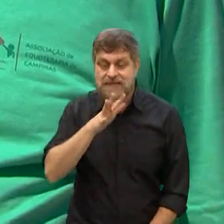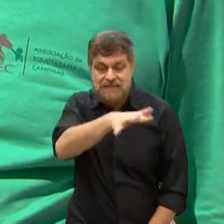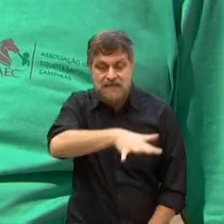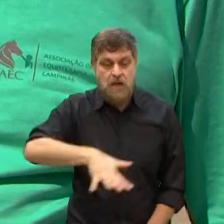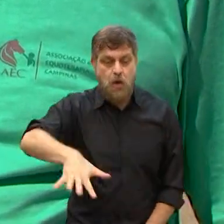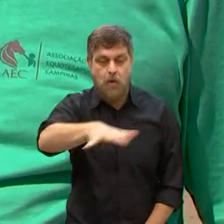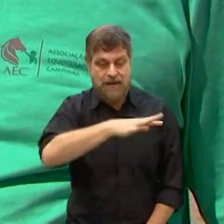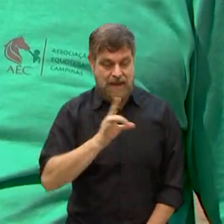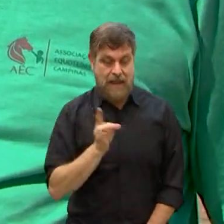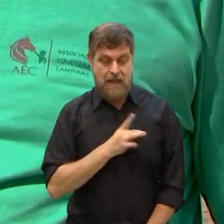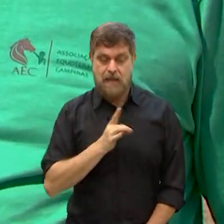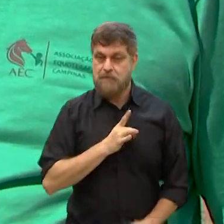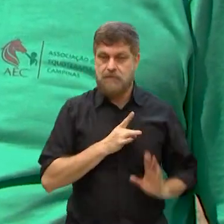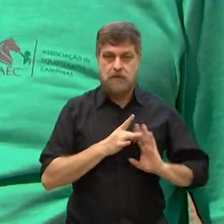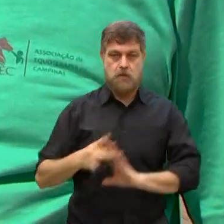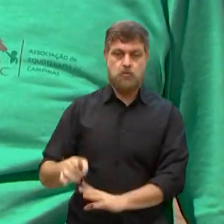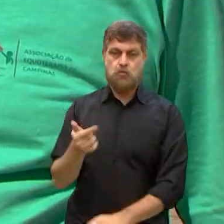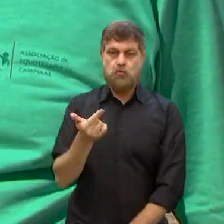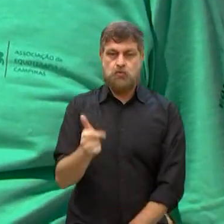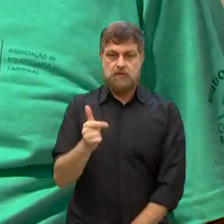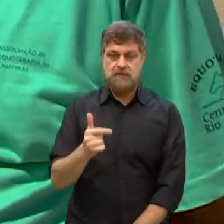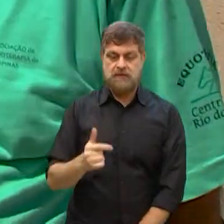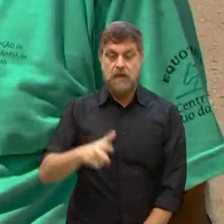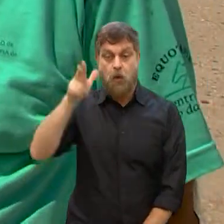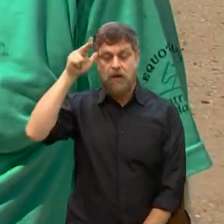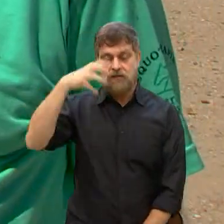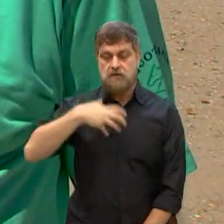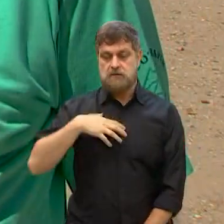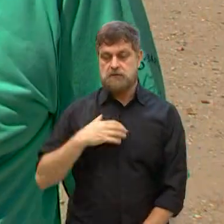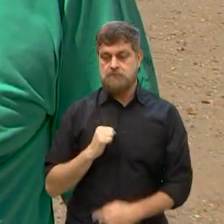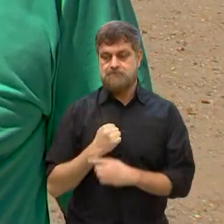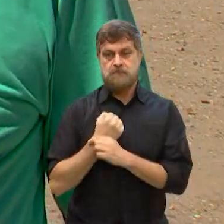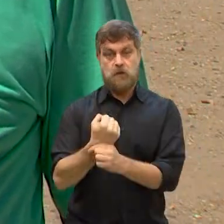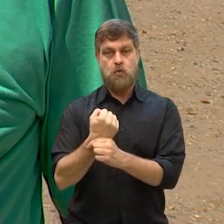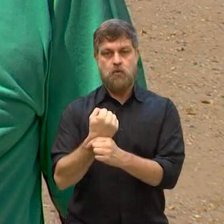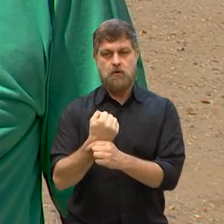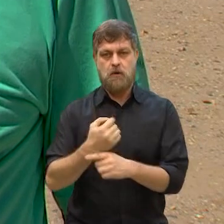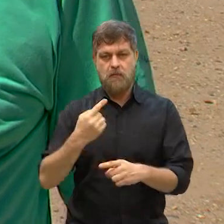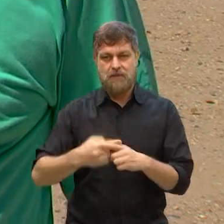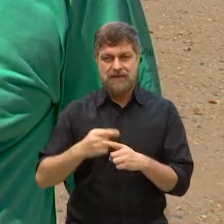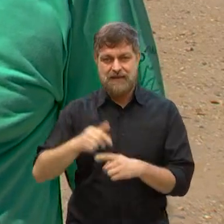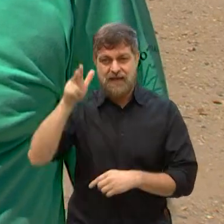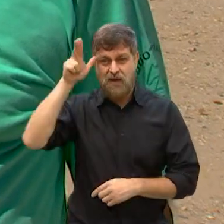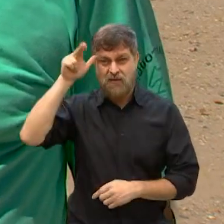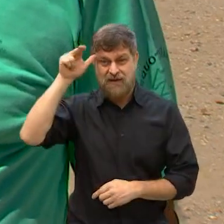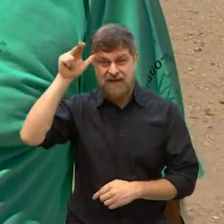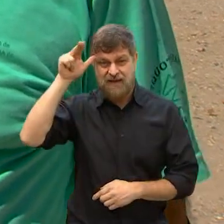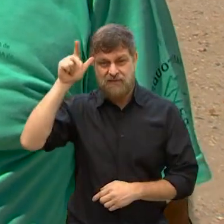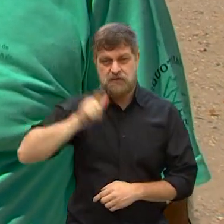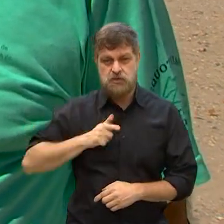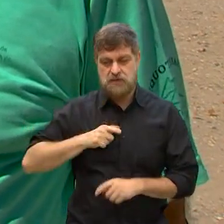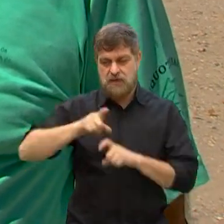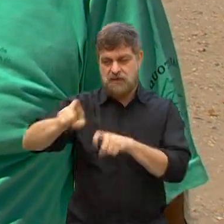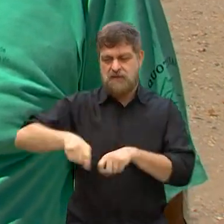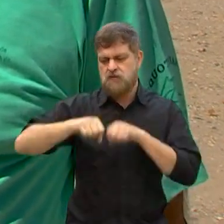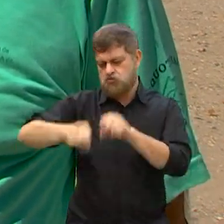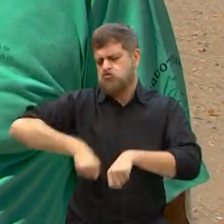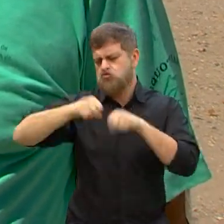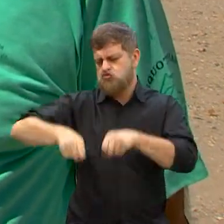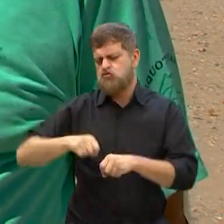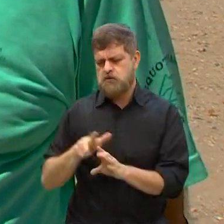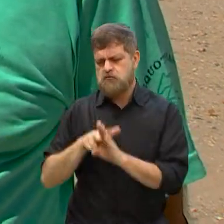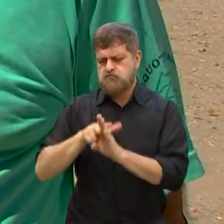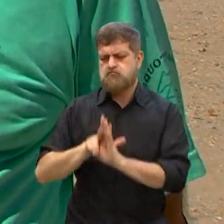conhecer os espaços e para que ele não tenha medo, para que ele se sinta seguro daquilo que ele está vendo. Porque esses cavalos, eles viviam